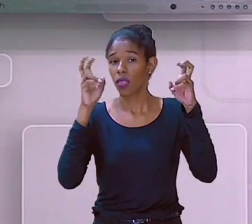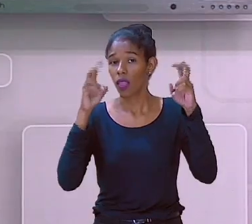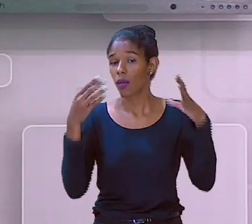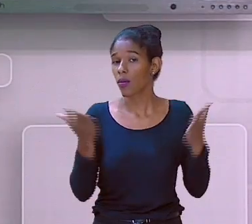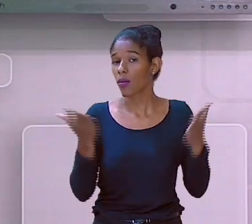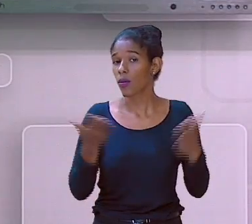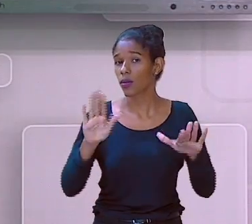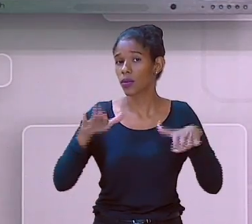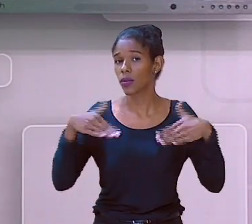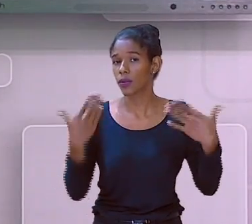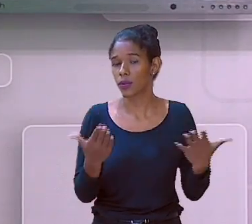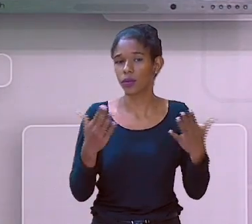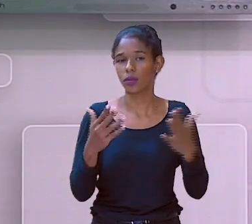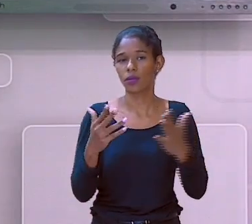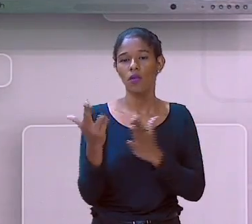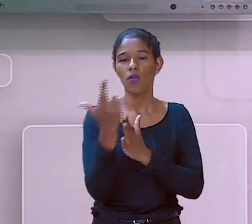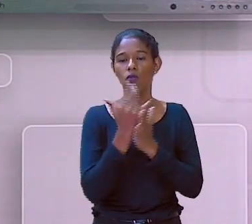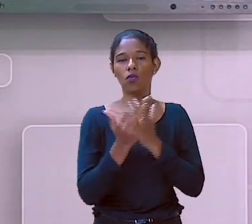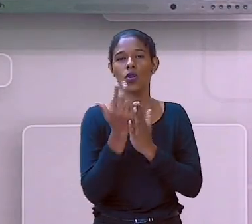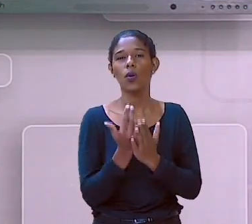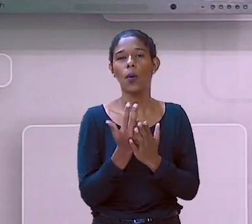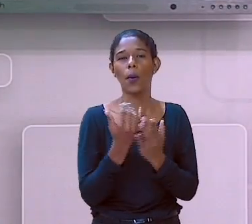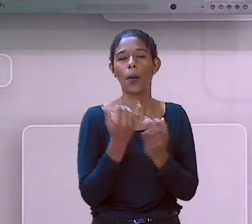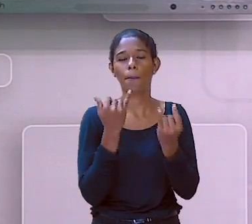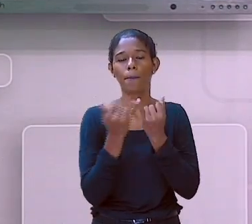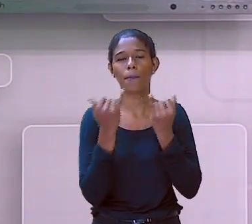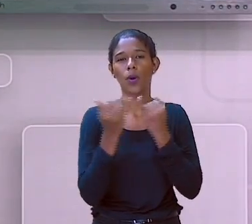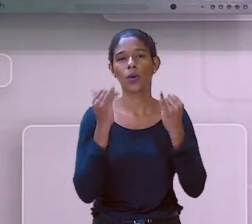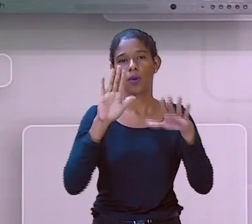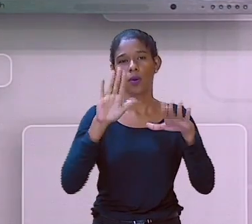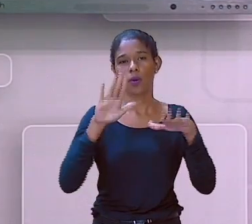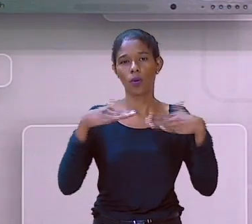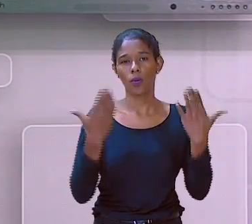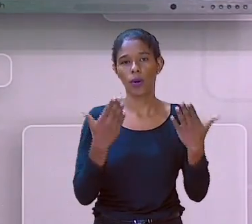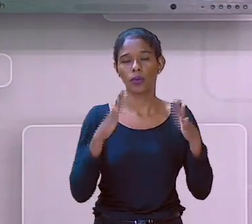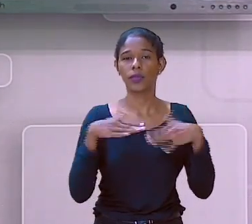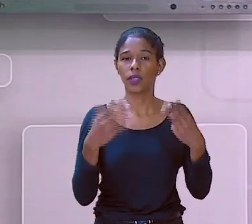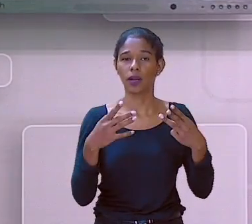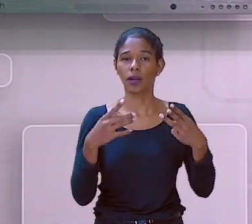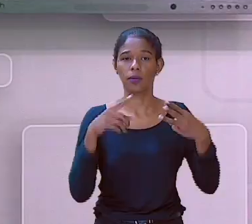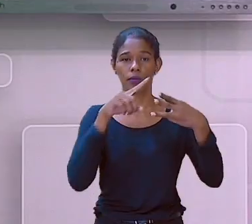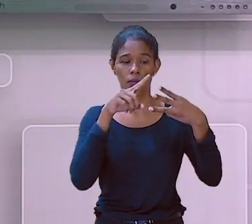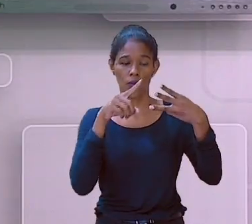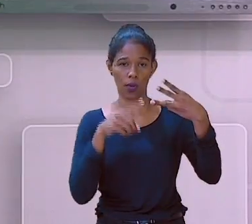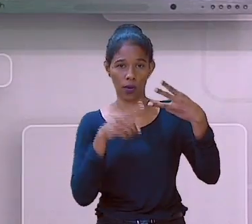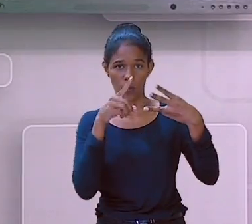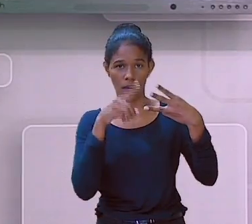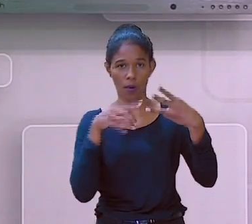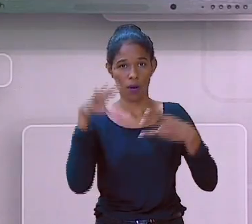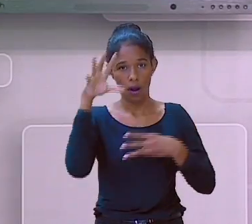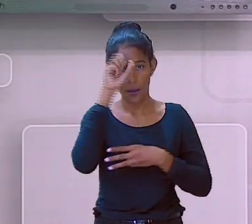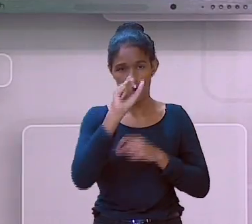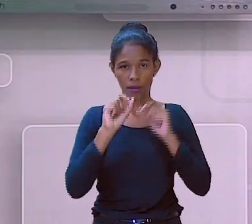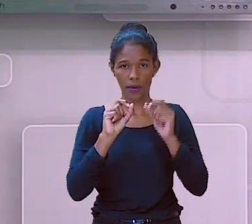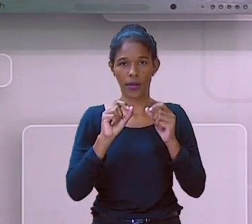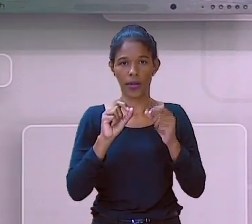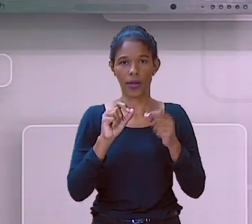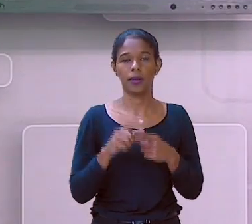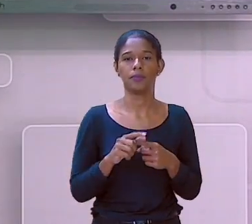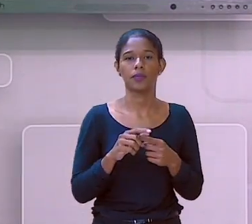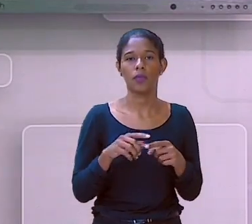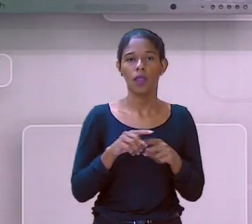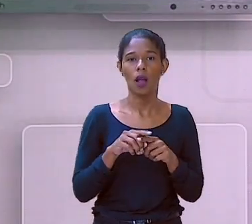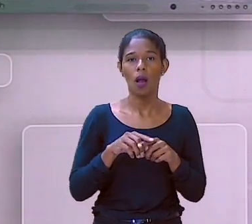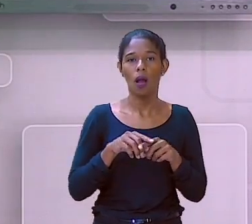figuras. Dentro da semelhança de figuras, nós vamos trabalhar com polígonos e a semelhança entre triângulos. Só que